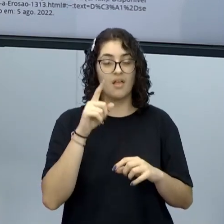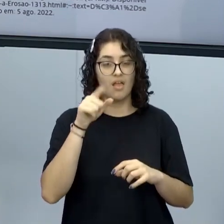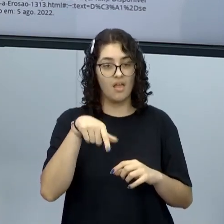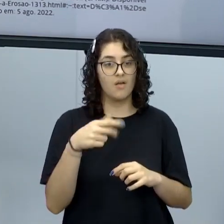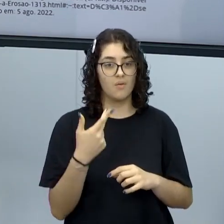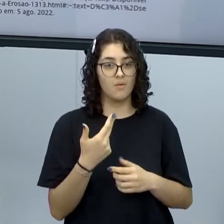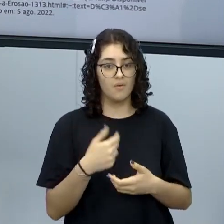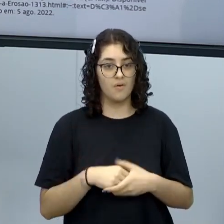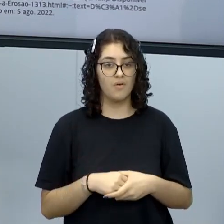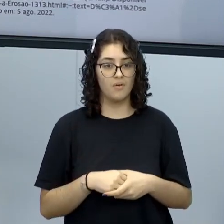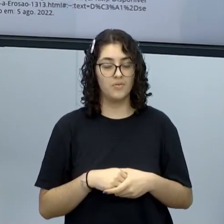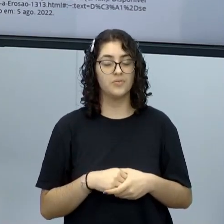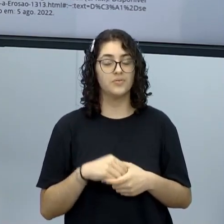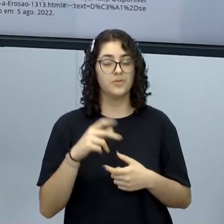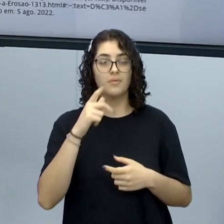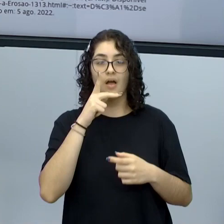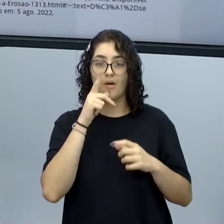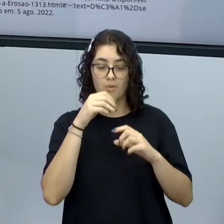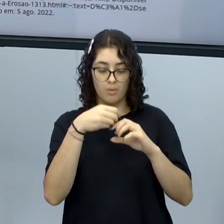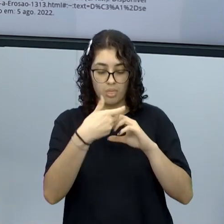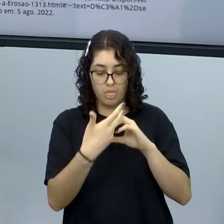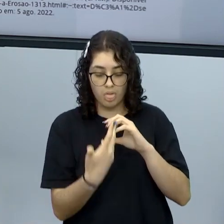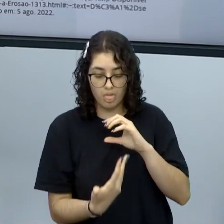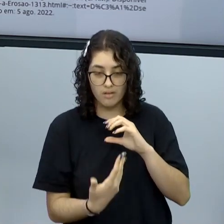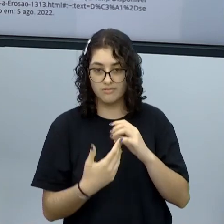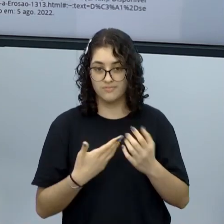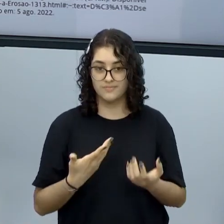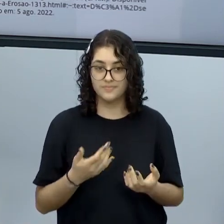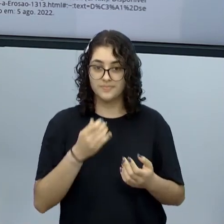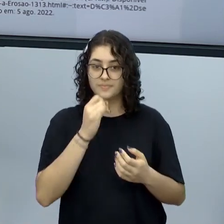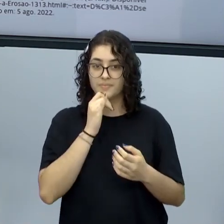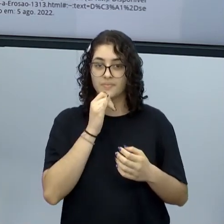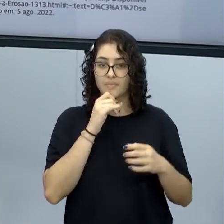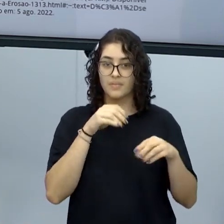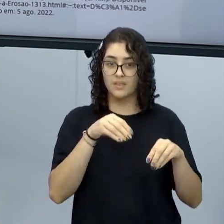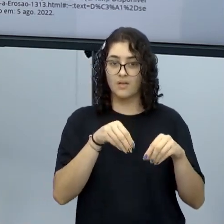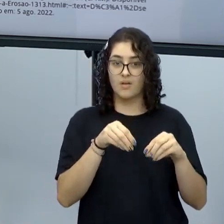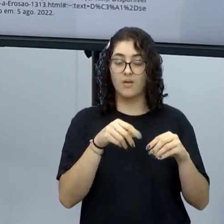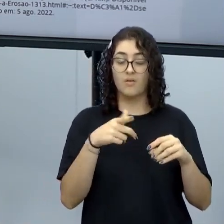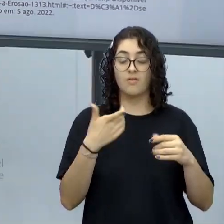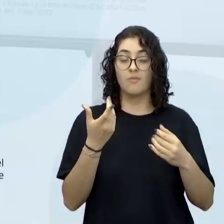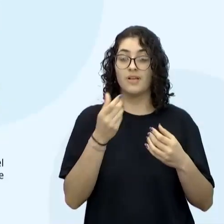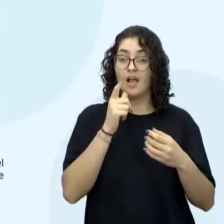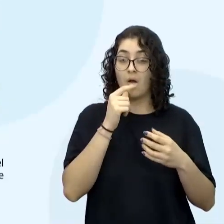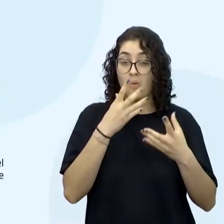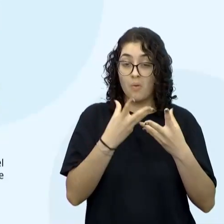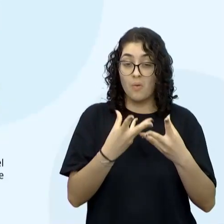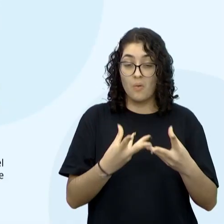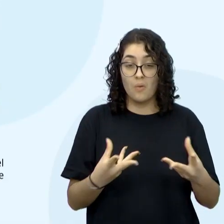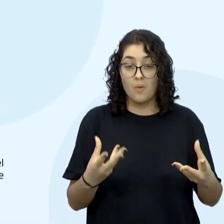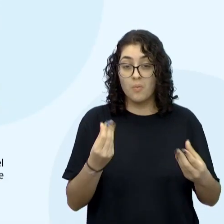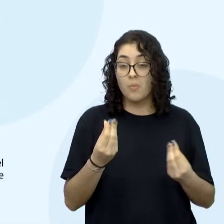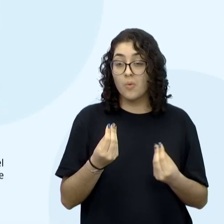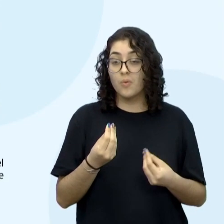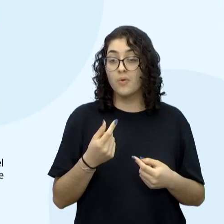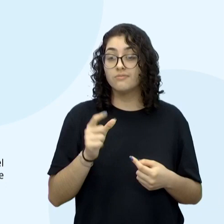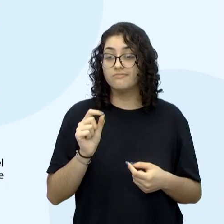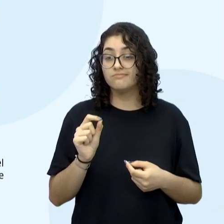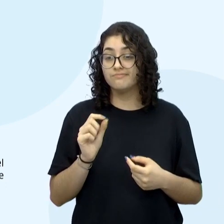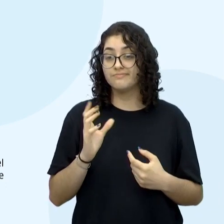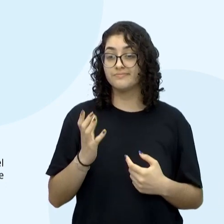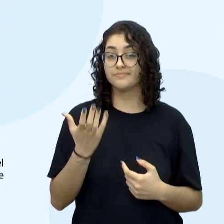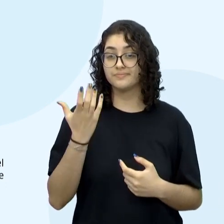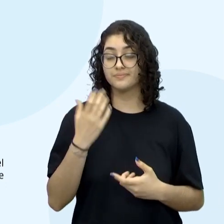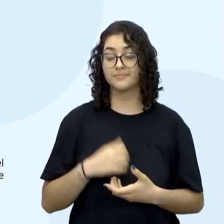vai escorrendo, né? E isso vai deixando o solo ainda mais infiltrado, fazendo com que o solo, né,